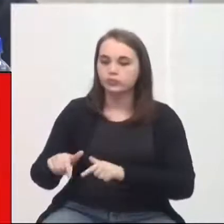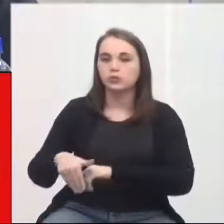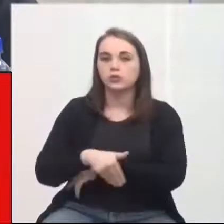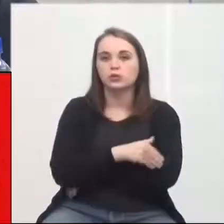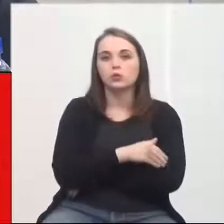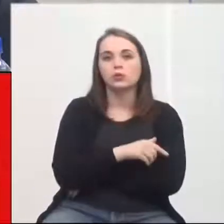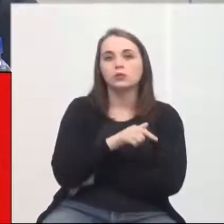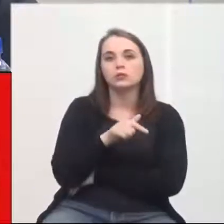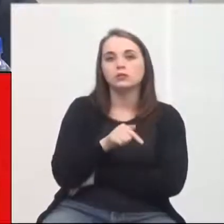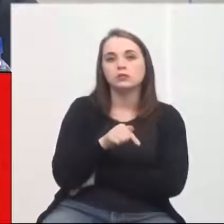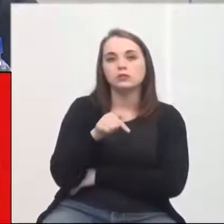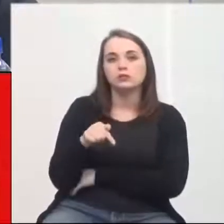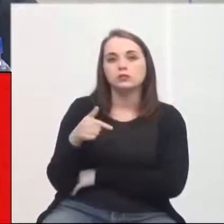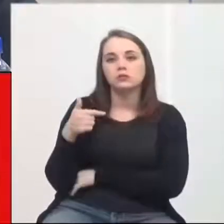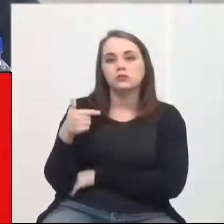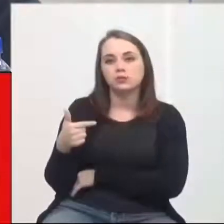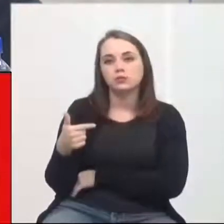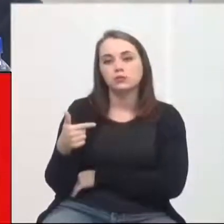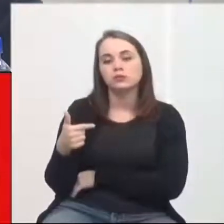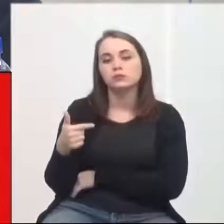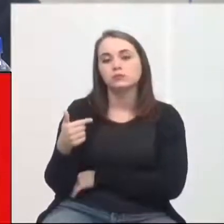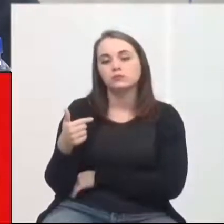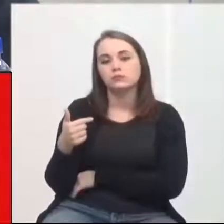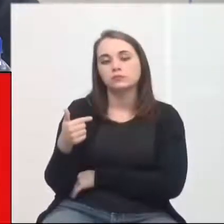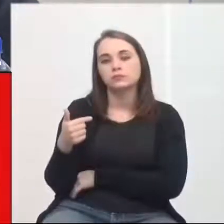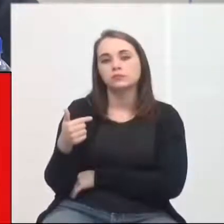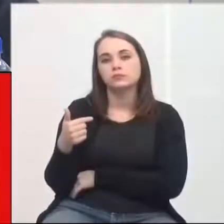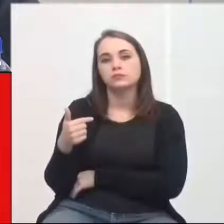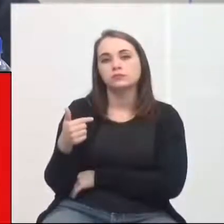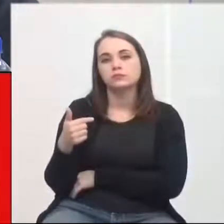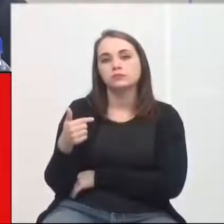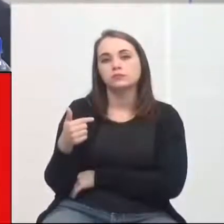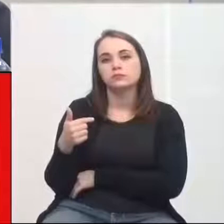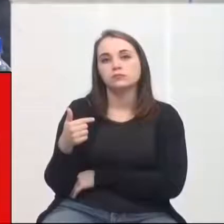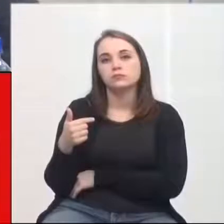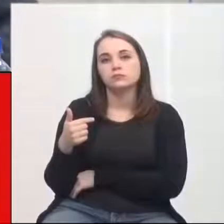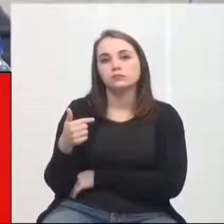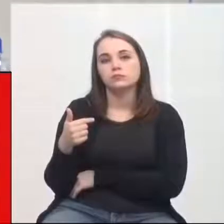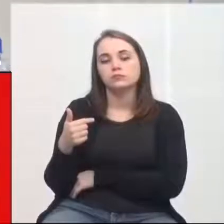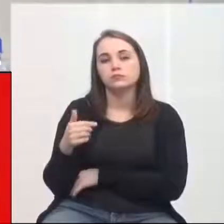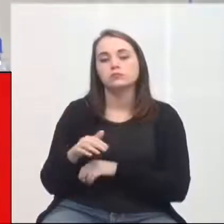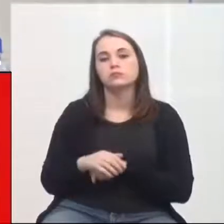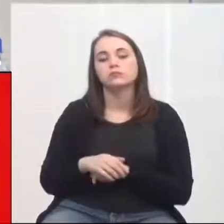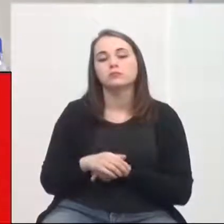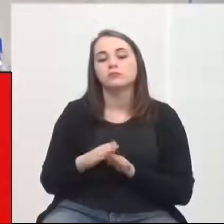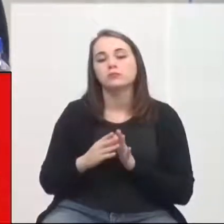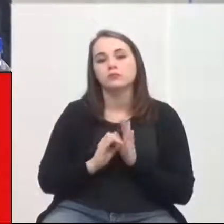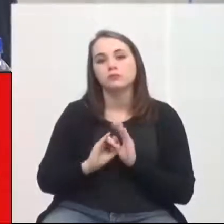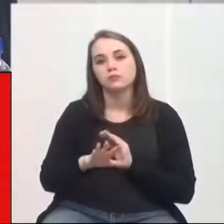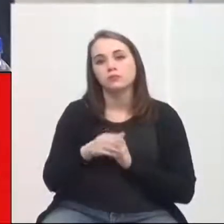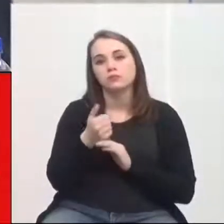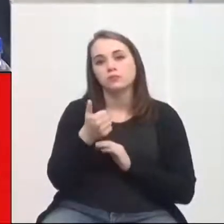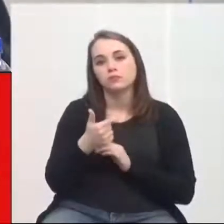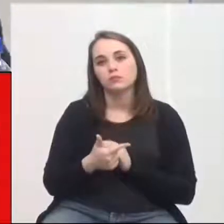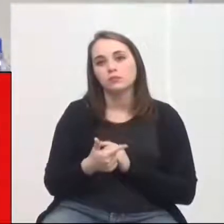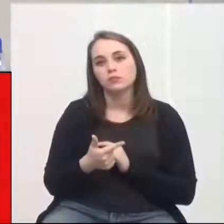rua 772, de frente ao imóvel 64, no bairro Paraíso. Indicação